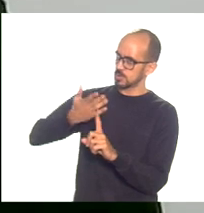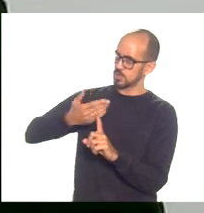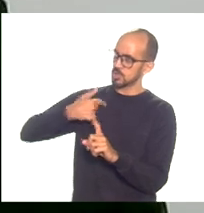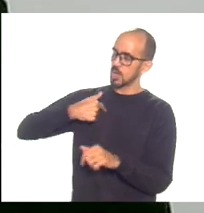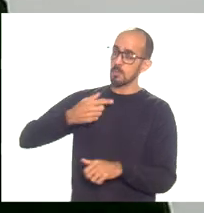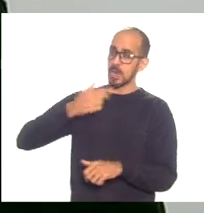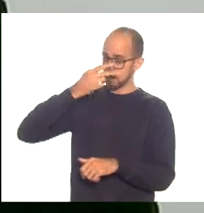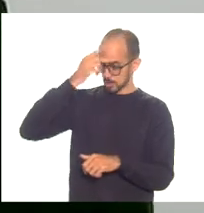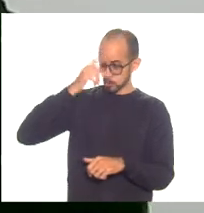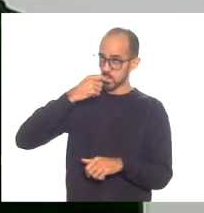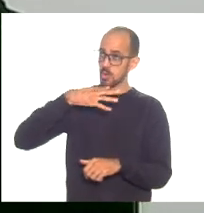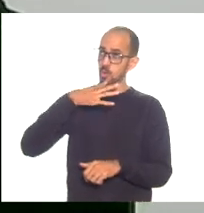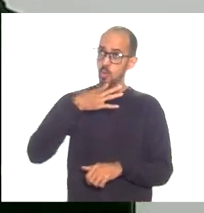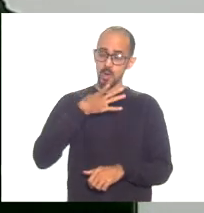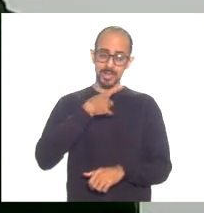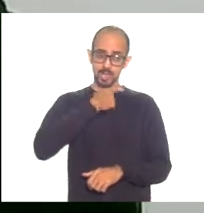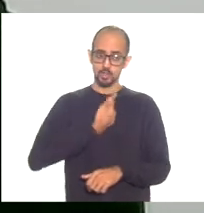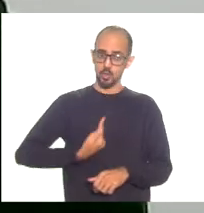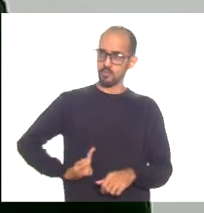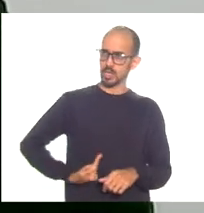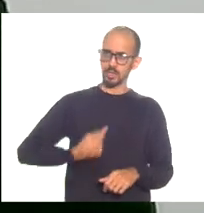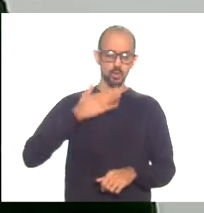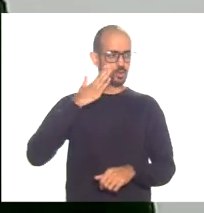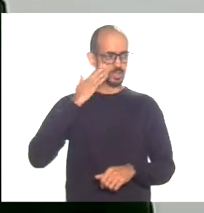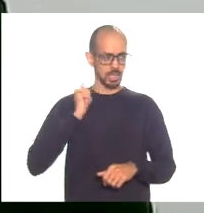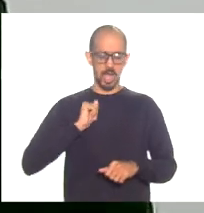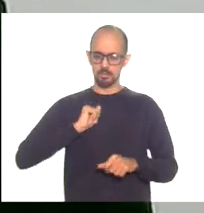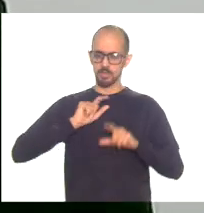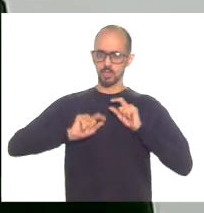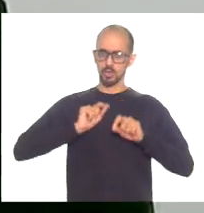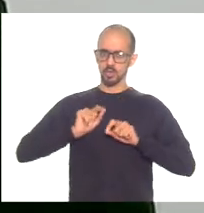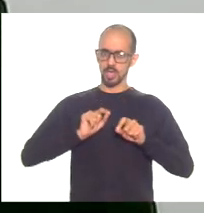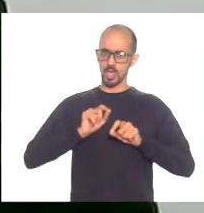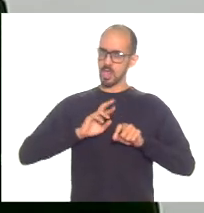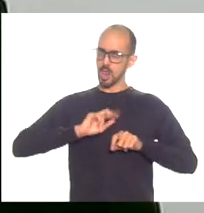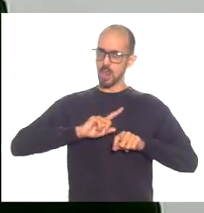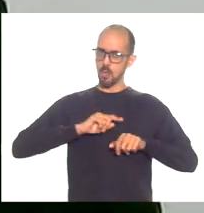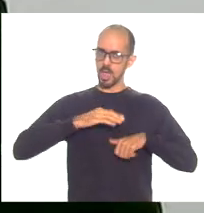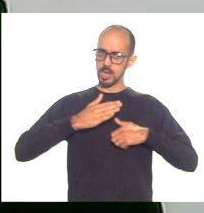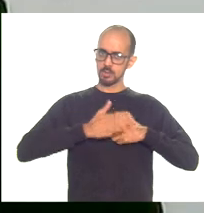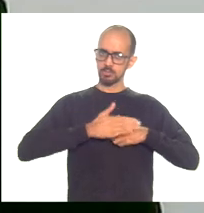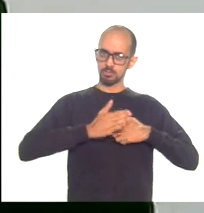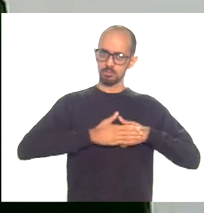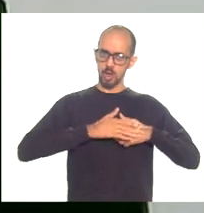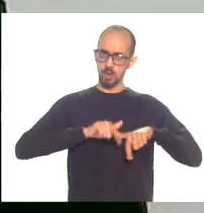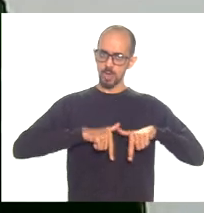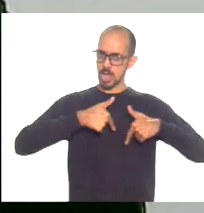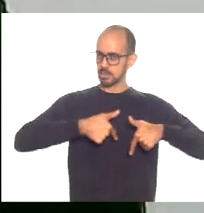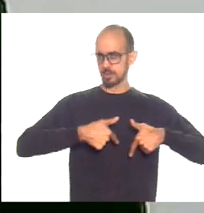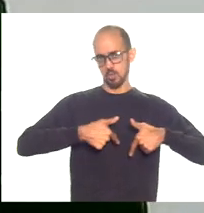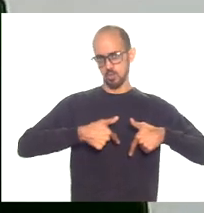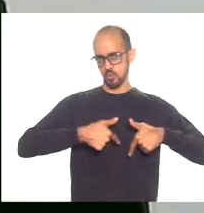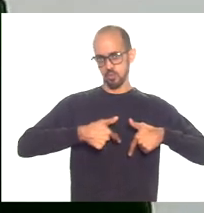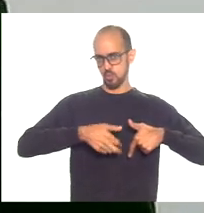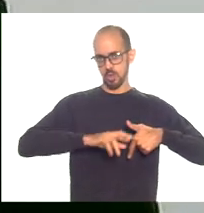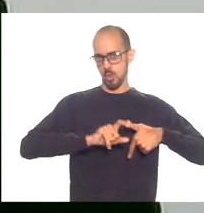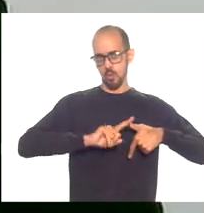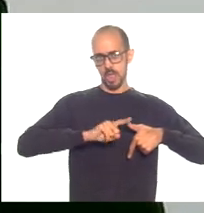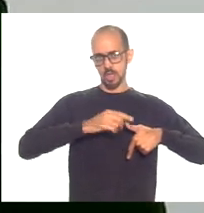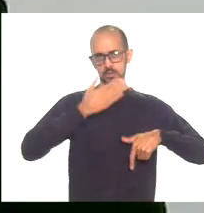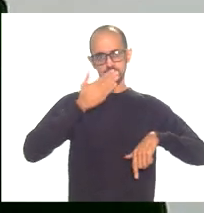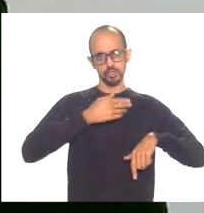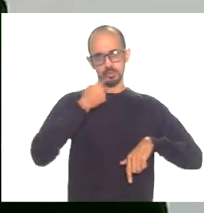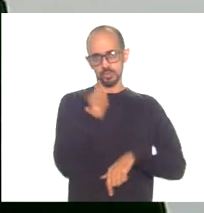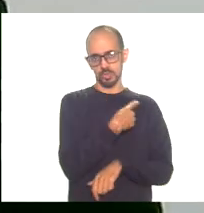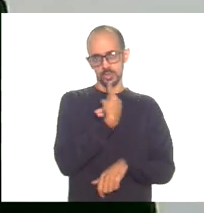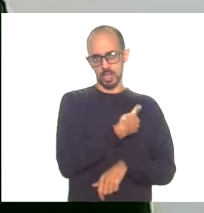conhece pessoalmente, sabe que não é do seu feitio, não é da sua